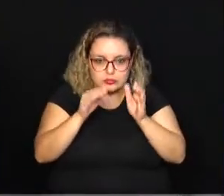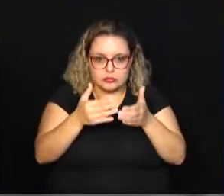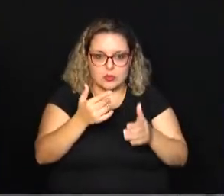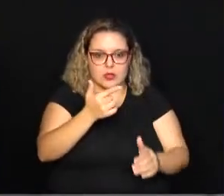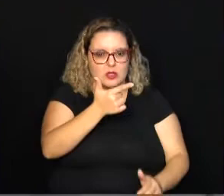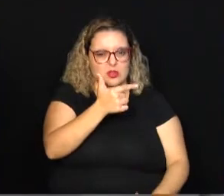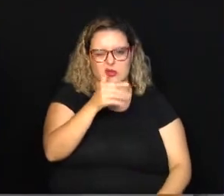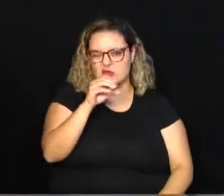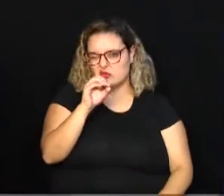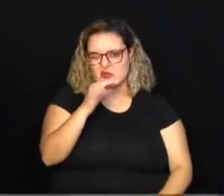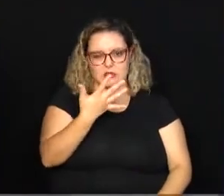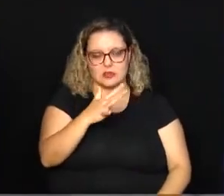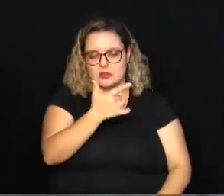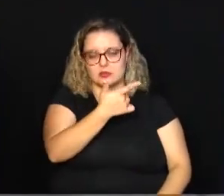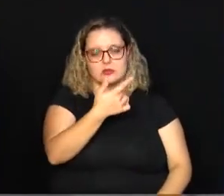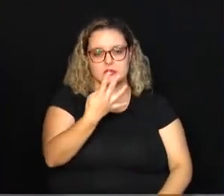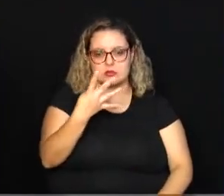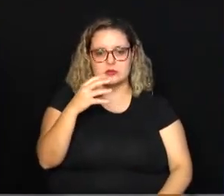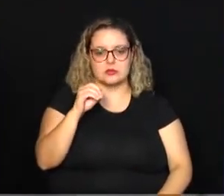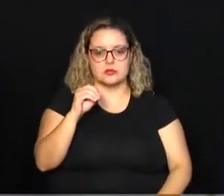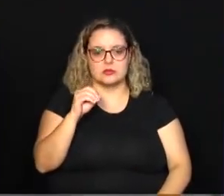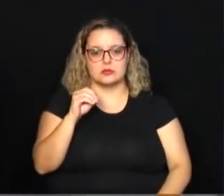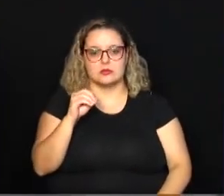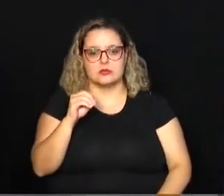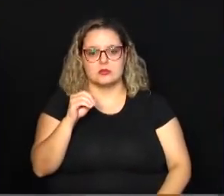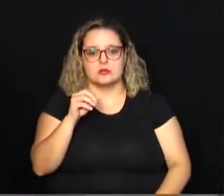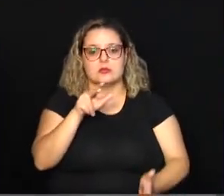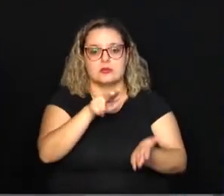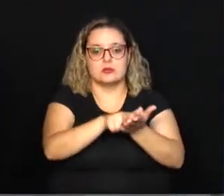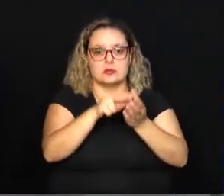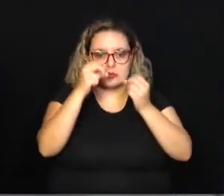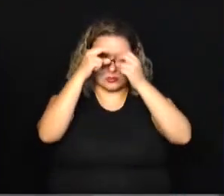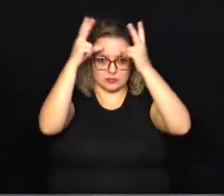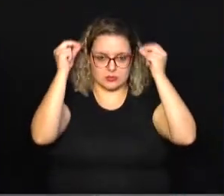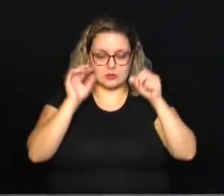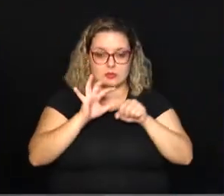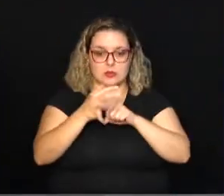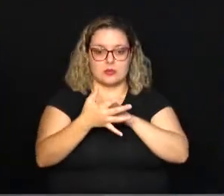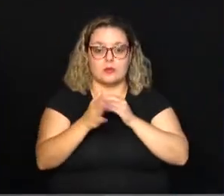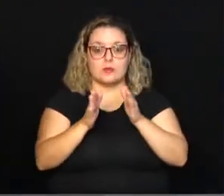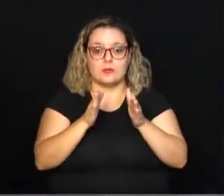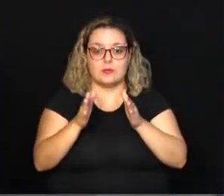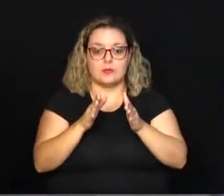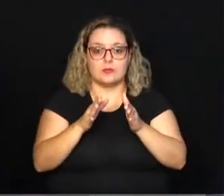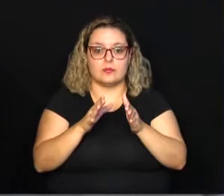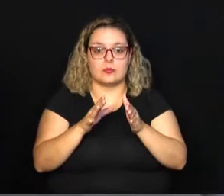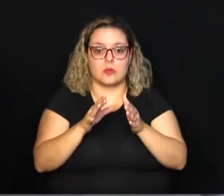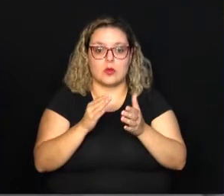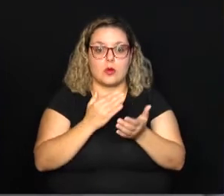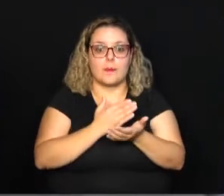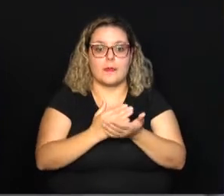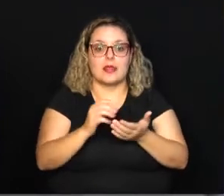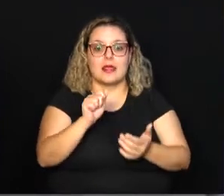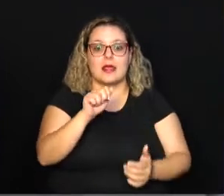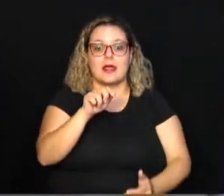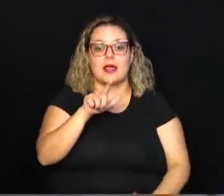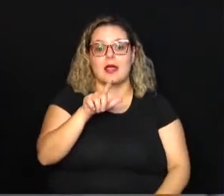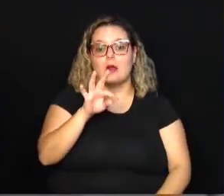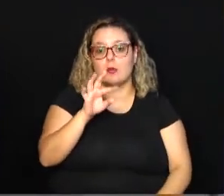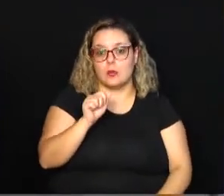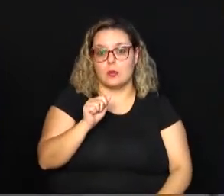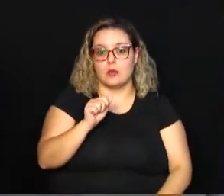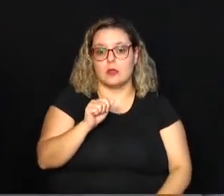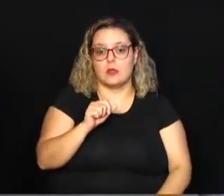200 ou 240. O paciente está na enfermaria Covid, está em fase de alta, a gente consegue antecipar em 1, 2 dias